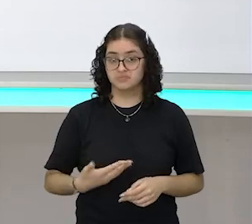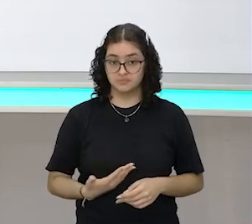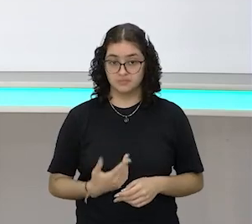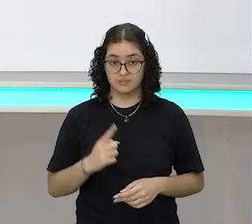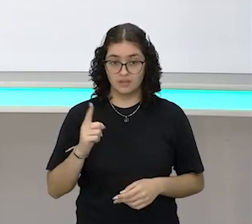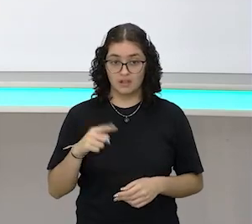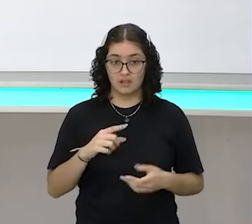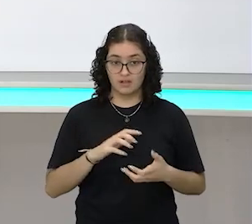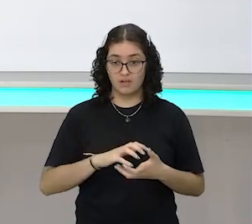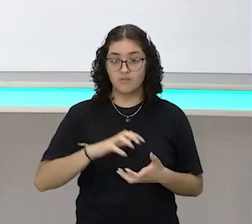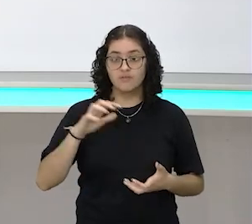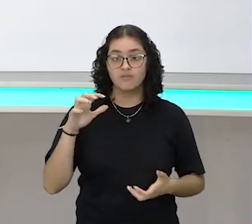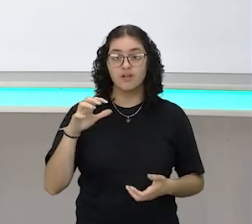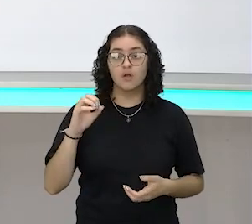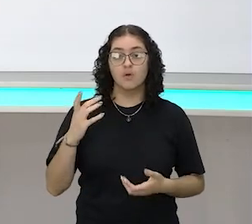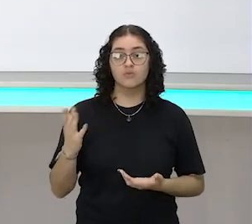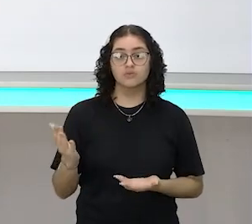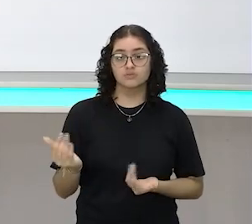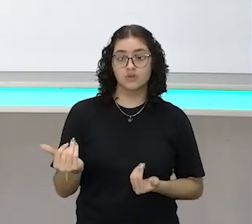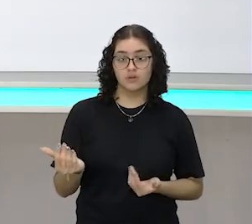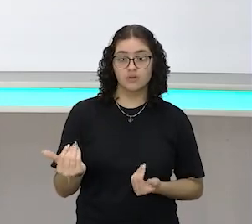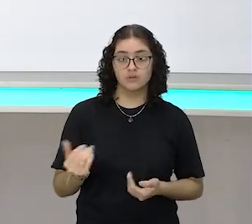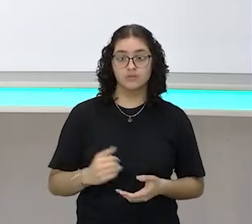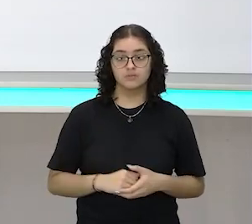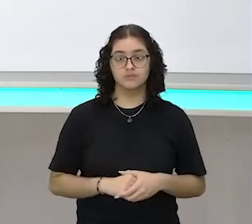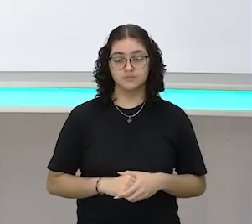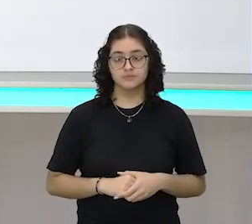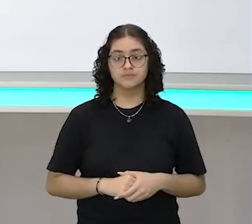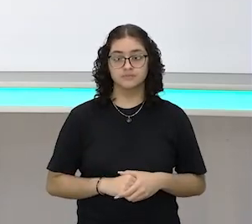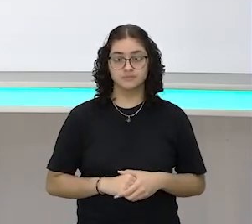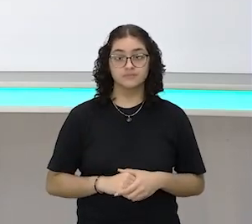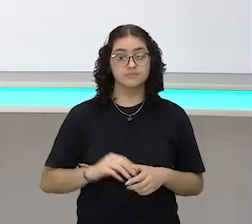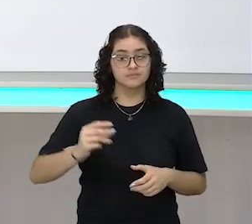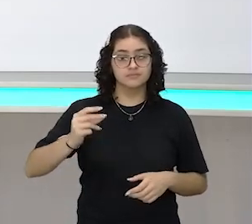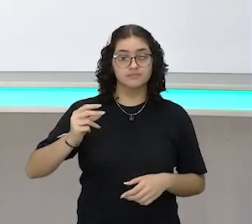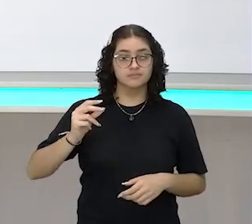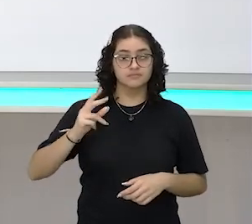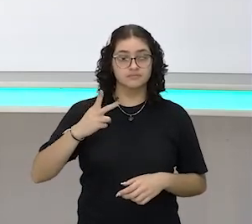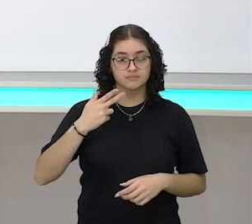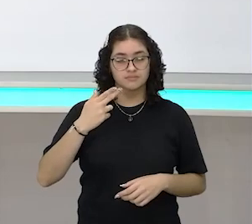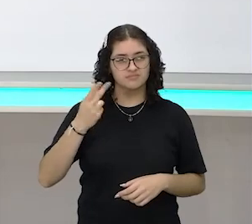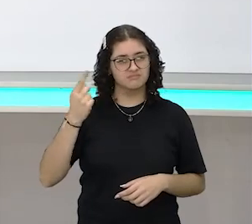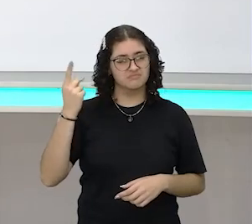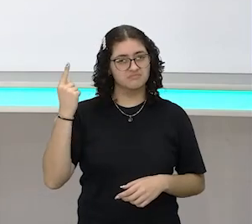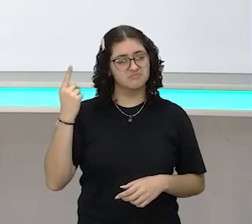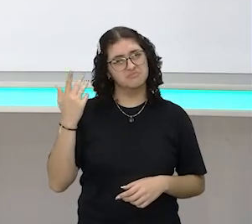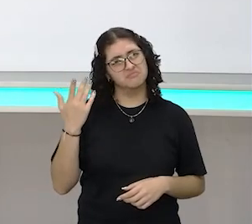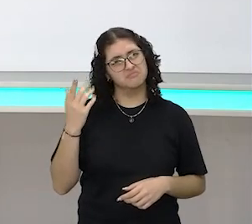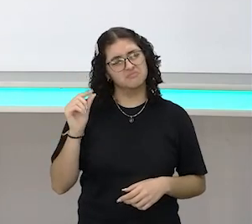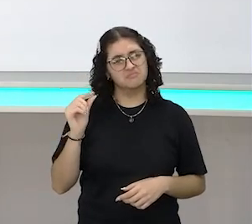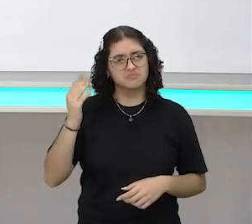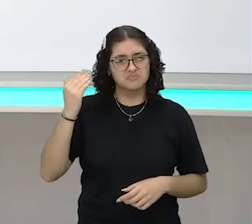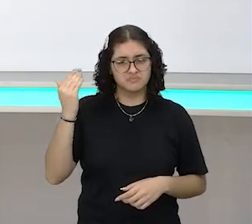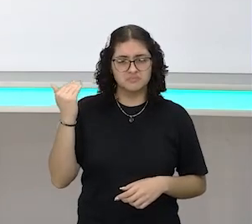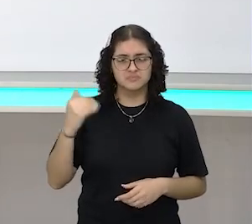população velha, uma população jovem, né? E há muito tempo, ou melhor, há algum tempo atrás,